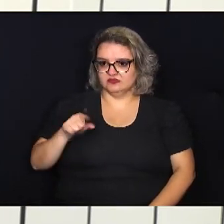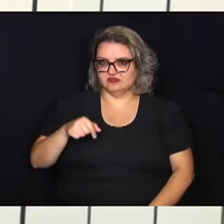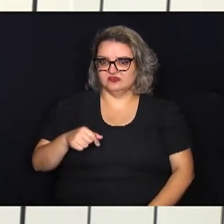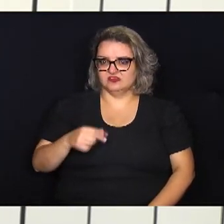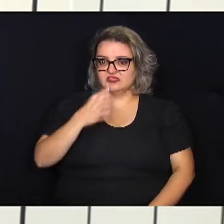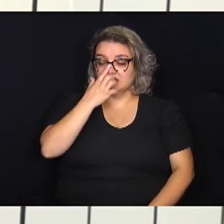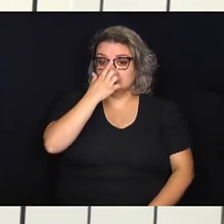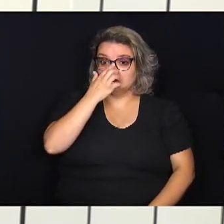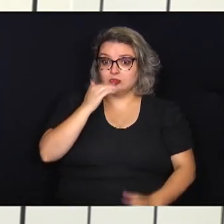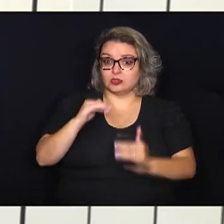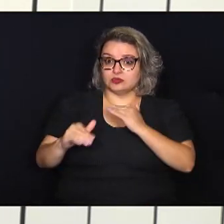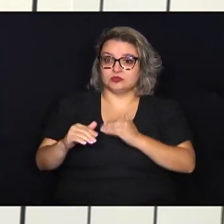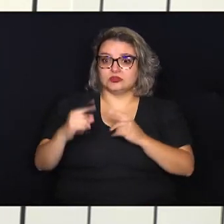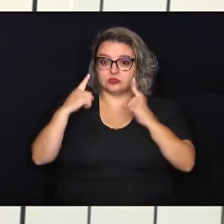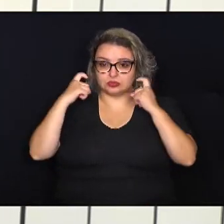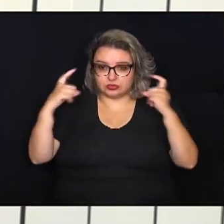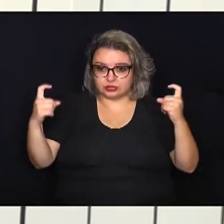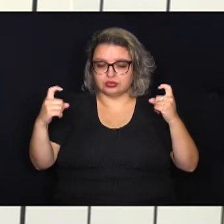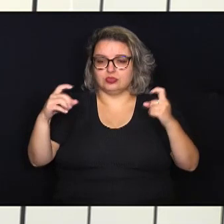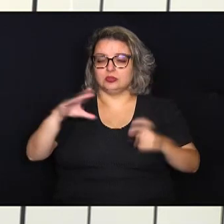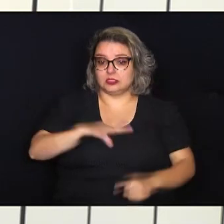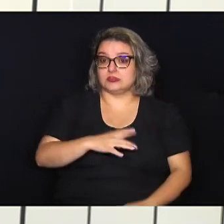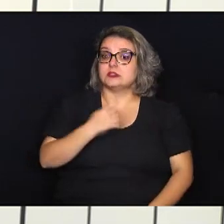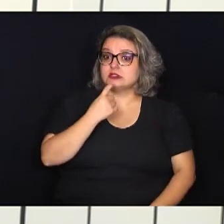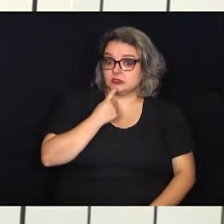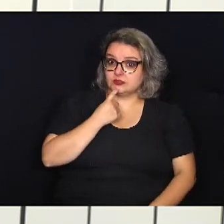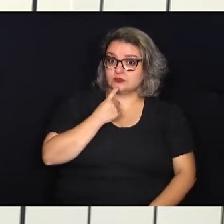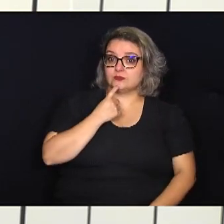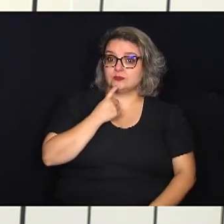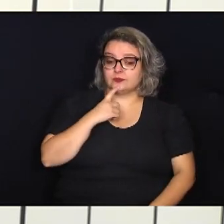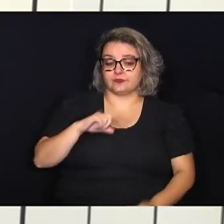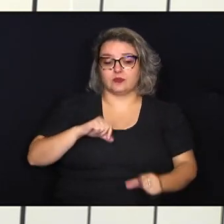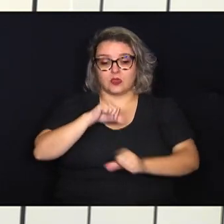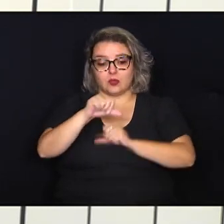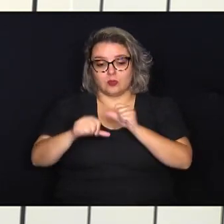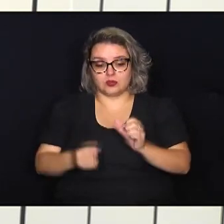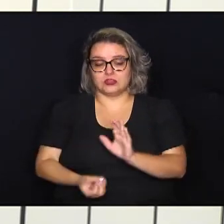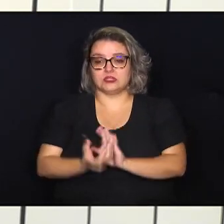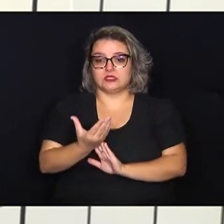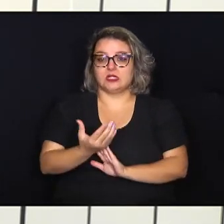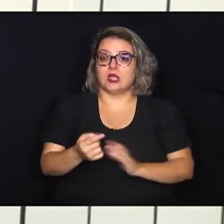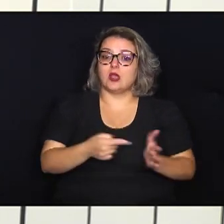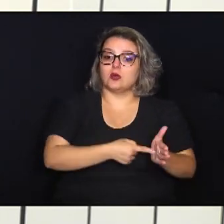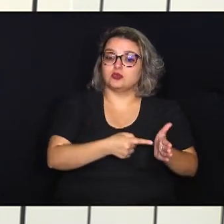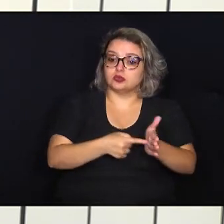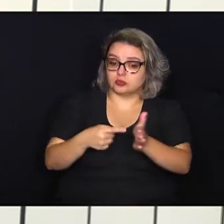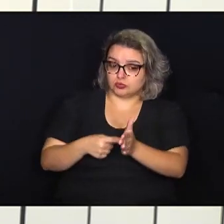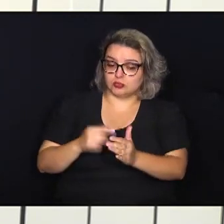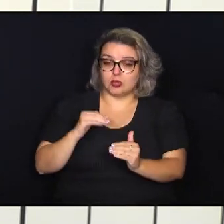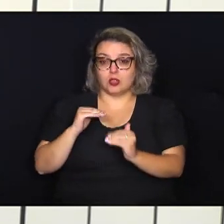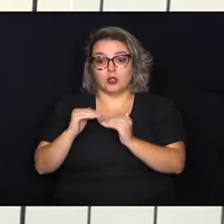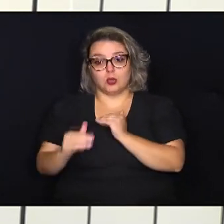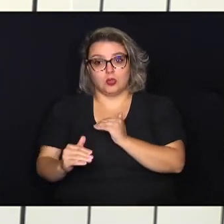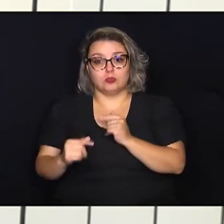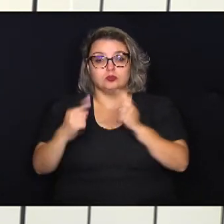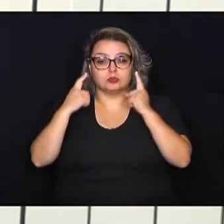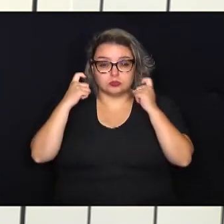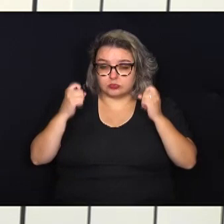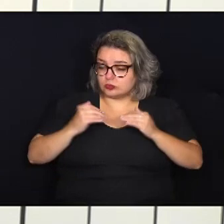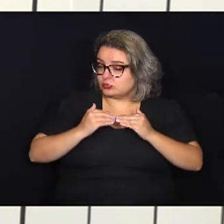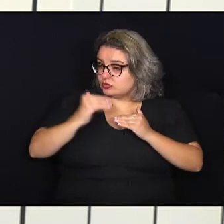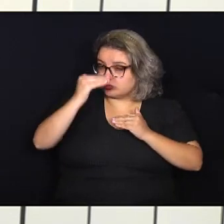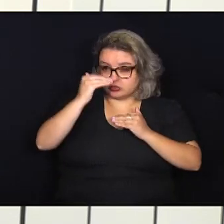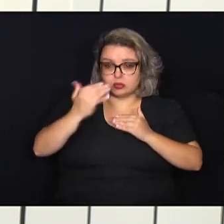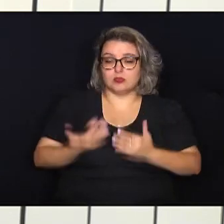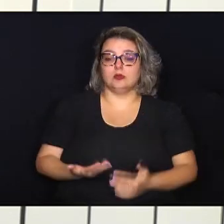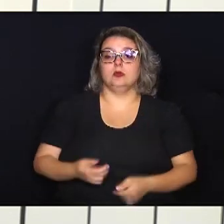a poluição sonora aqui na cidade de Campinas. A mudança estabelece que as denúncias contra barulho excessivo